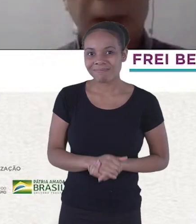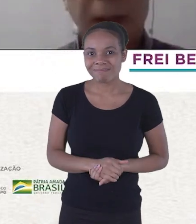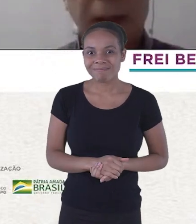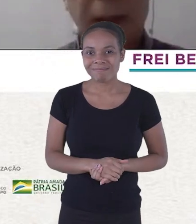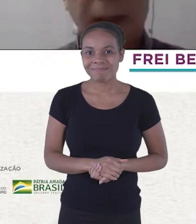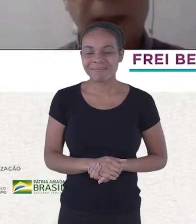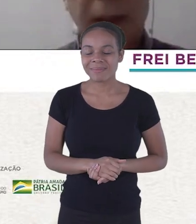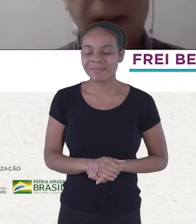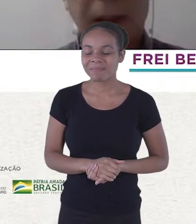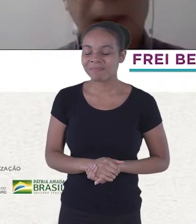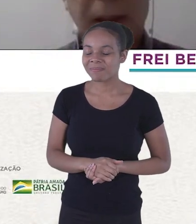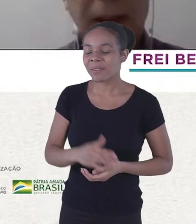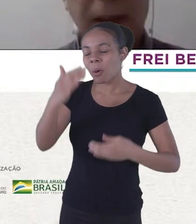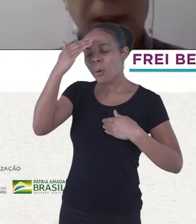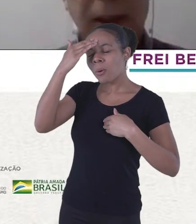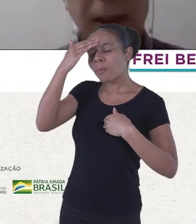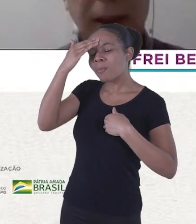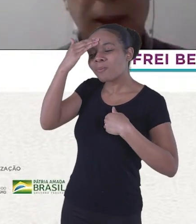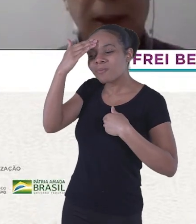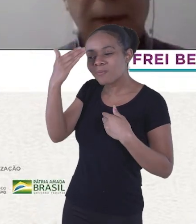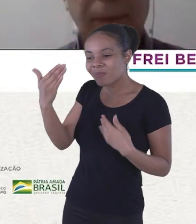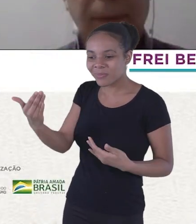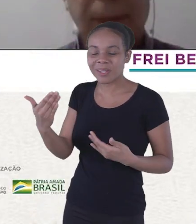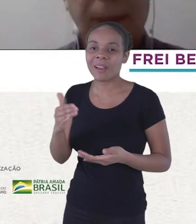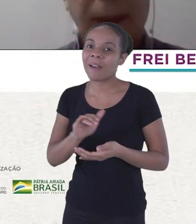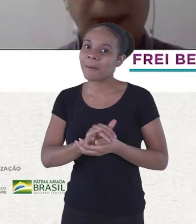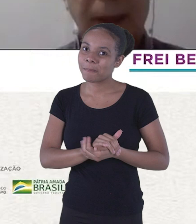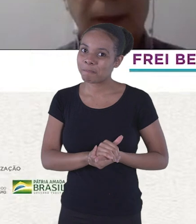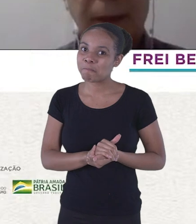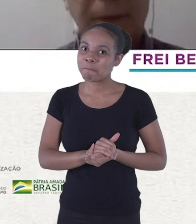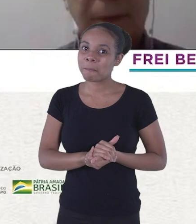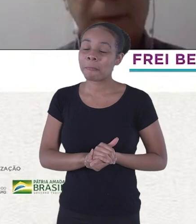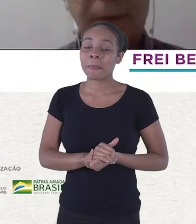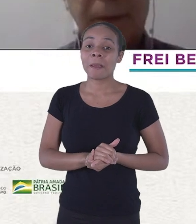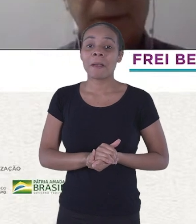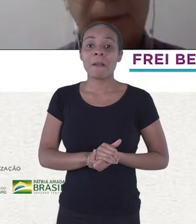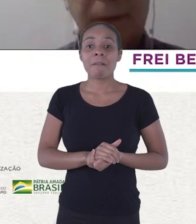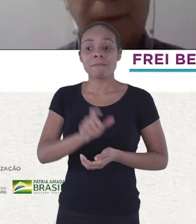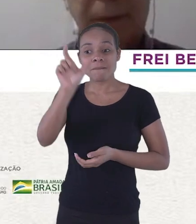Beto, muito obrigado. Você me comparou